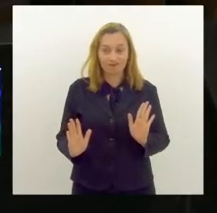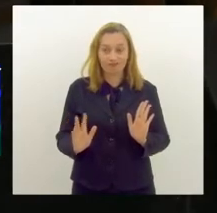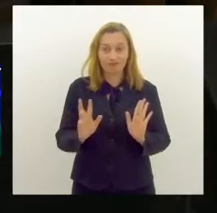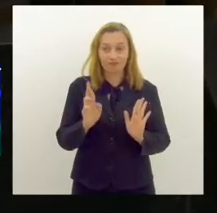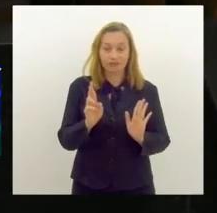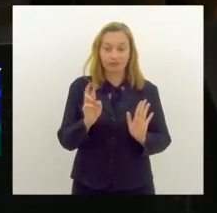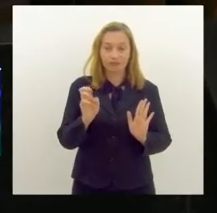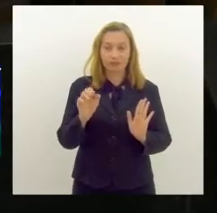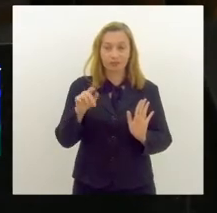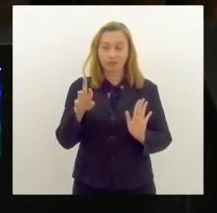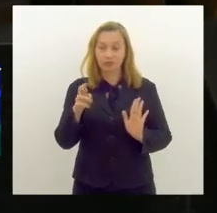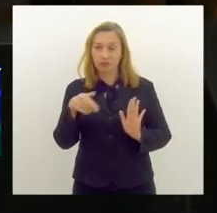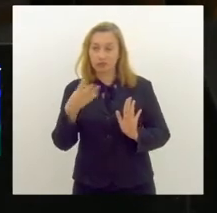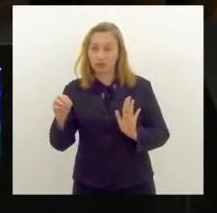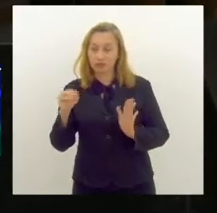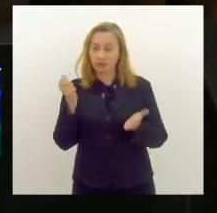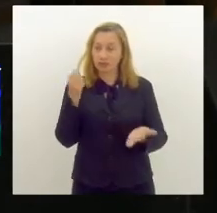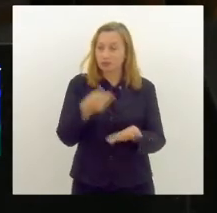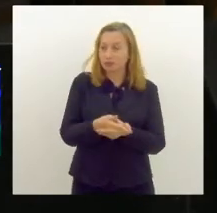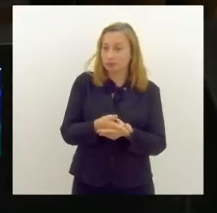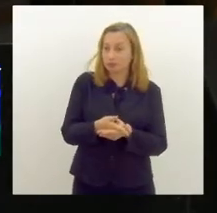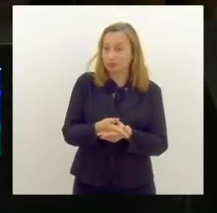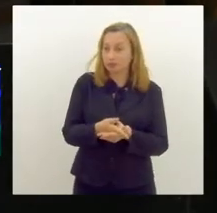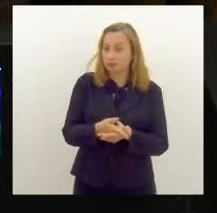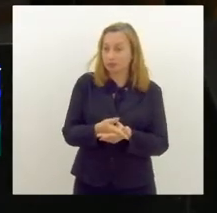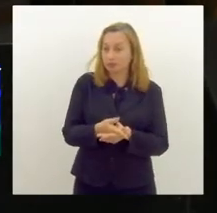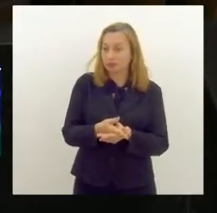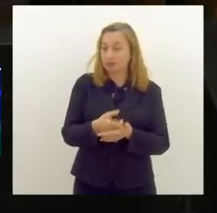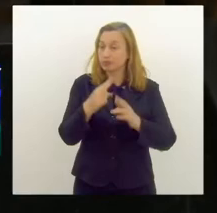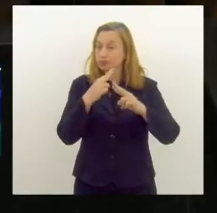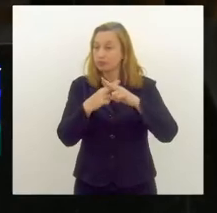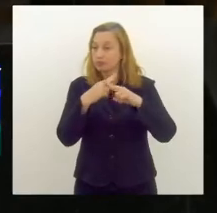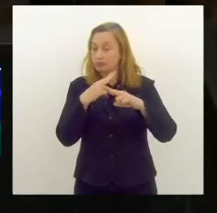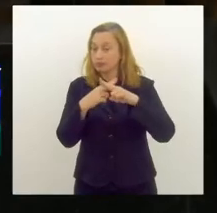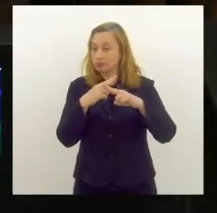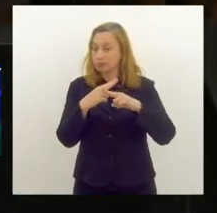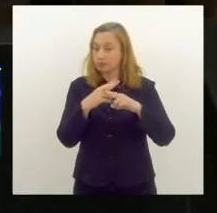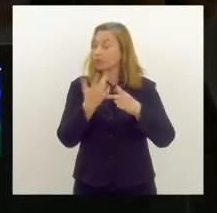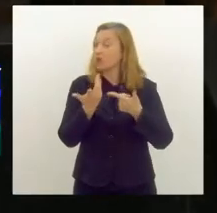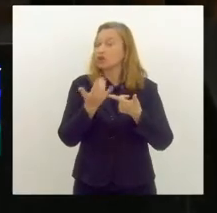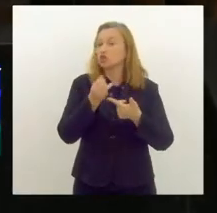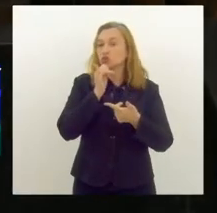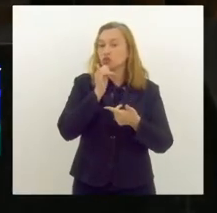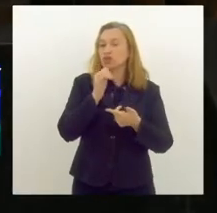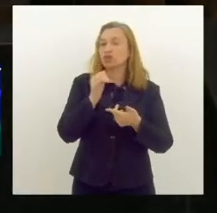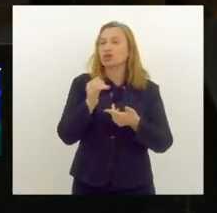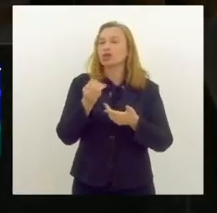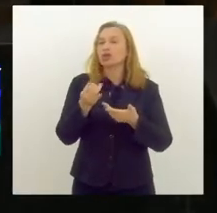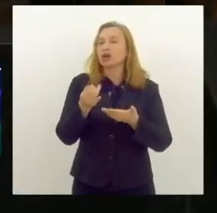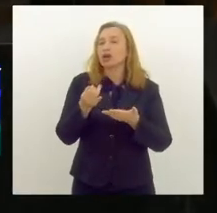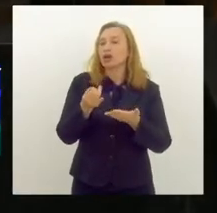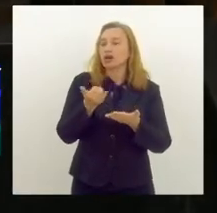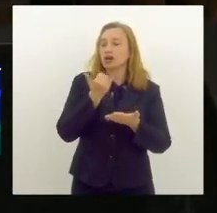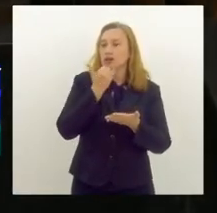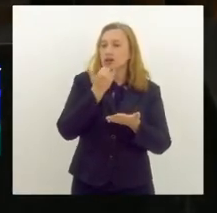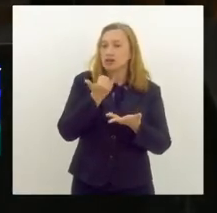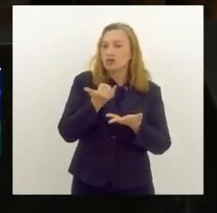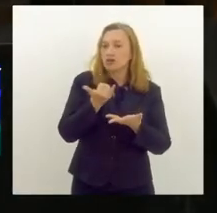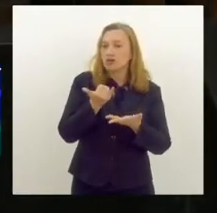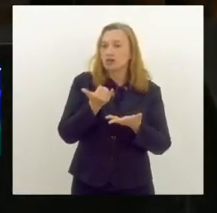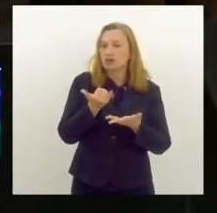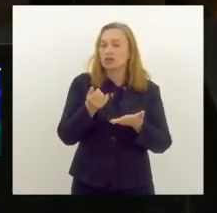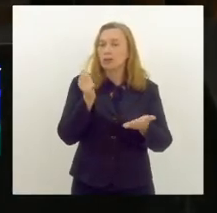remunerações teriam sido pagas na boca do caixa do Banco Bradesco. Ou seja, esses